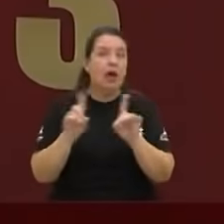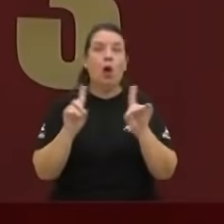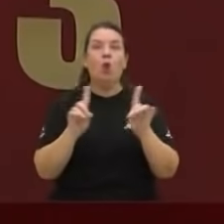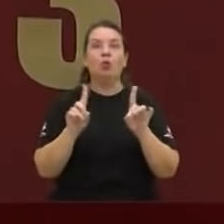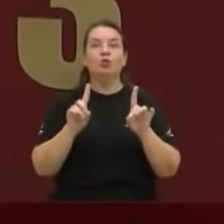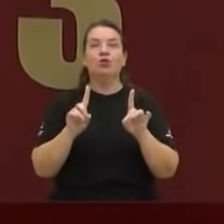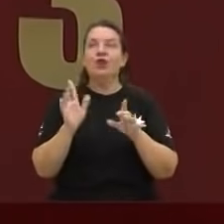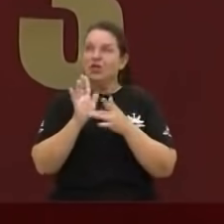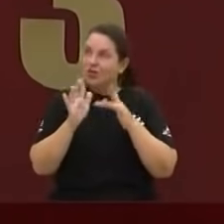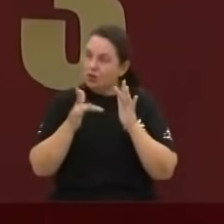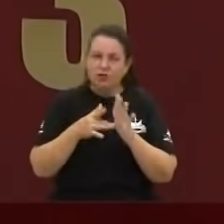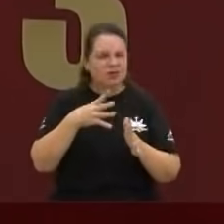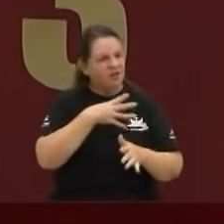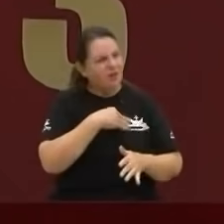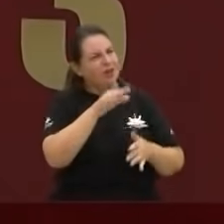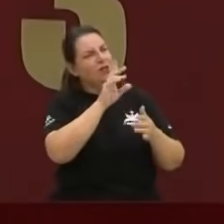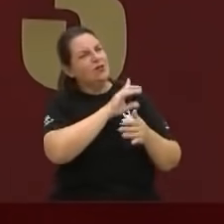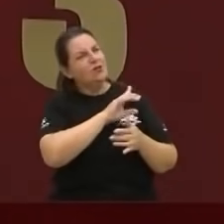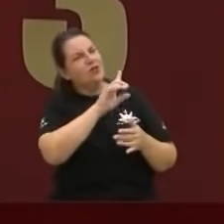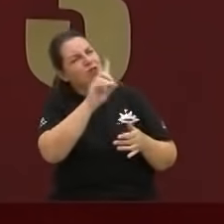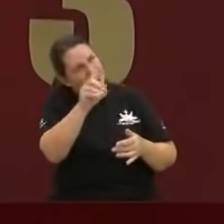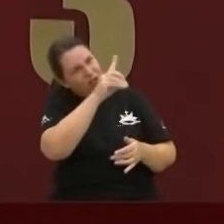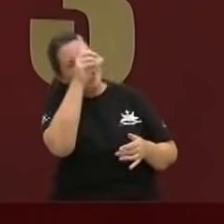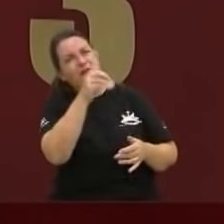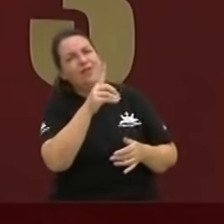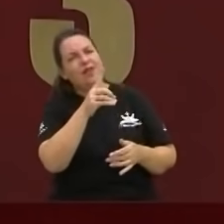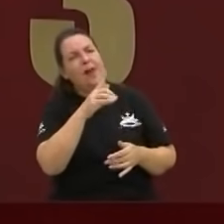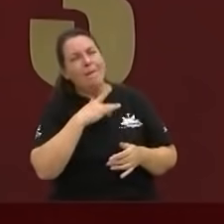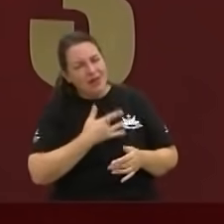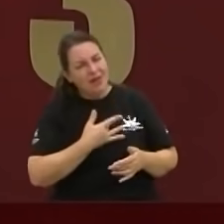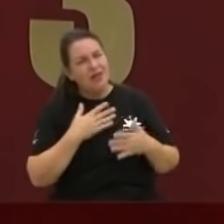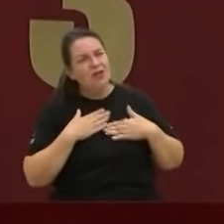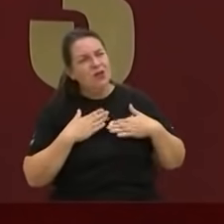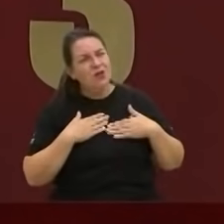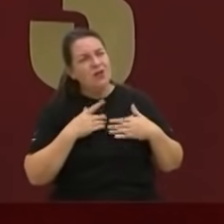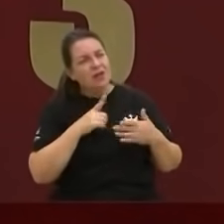Jesus, filho de Davi, tende piedade.